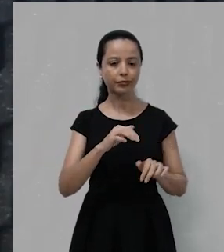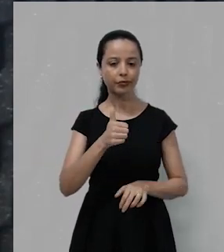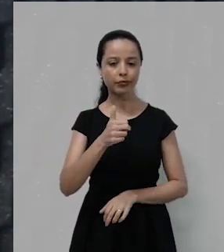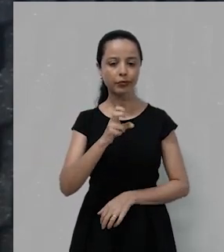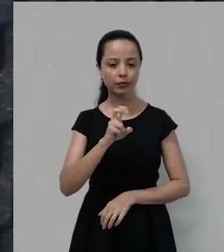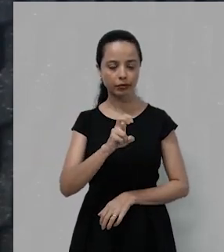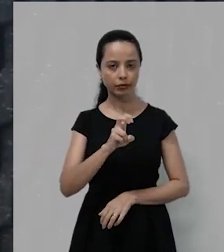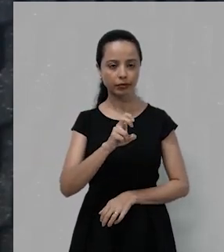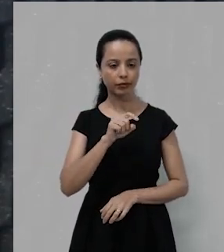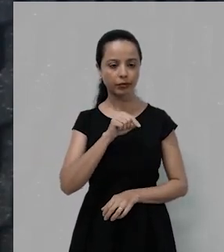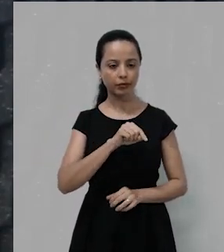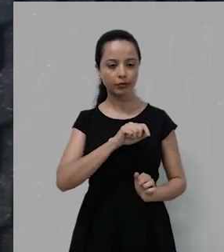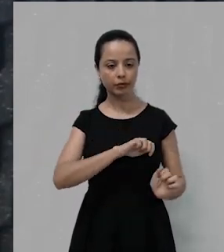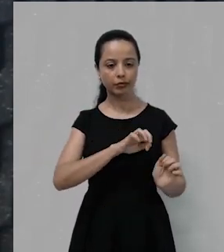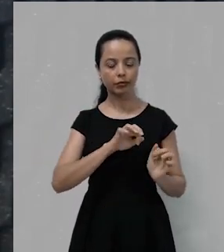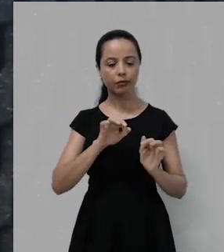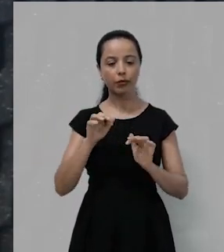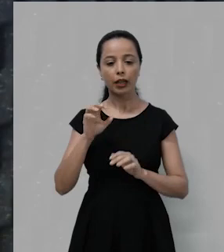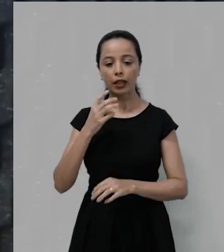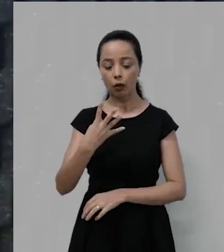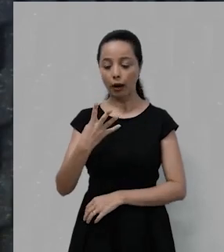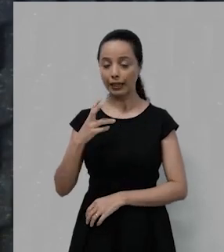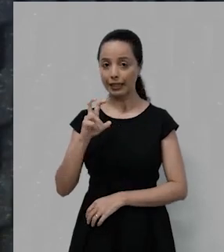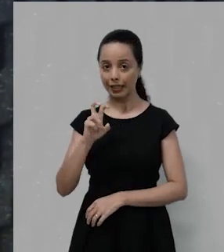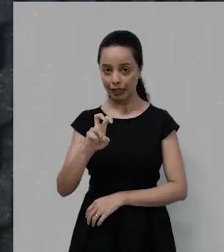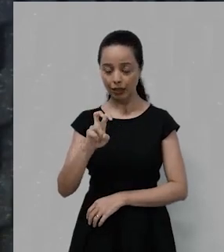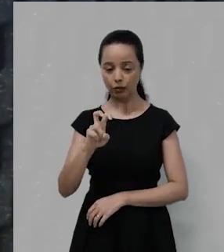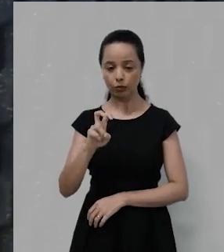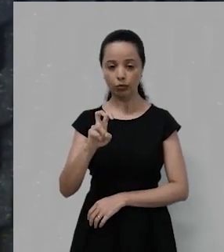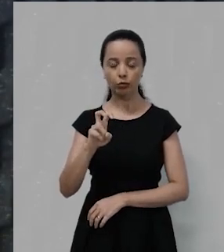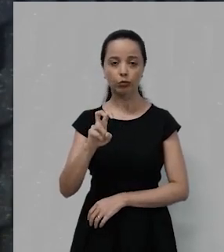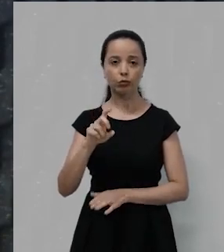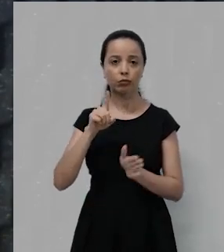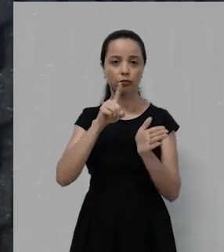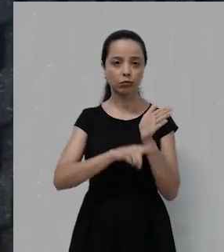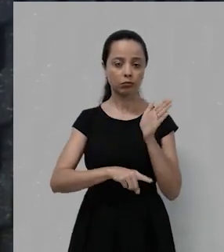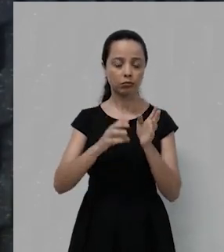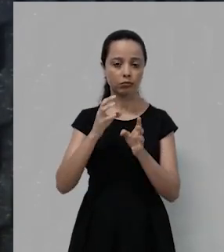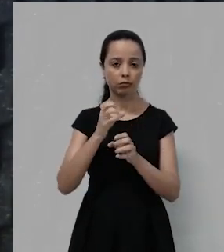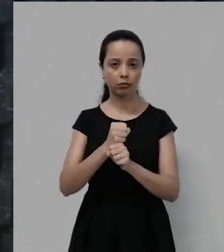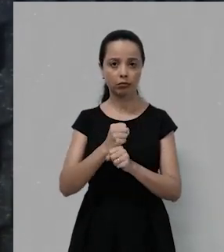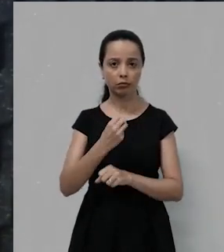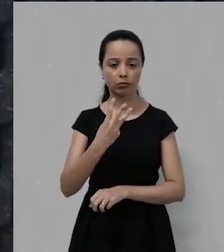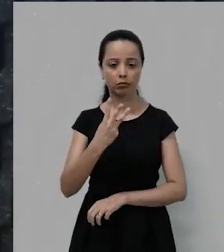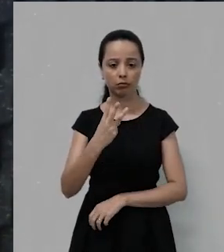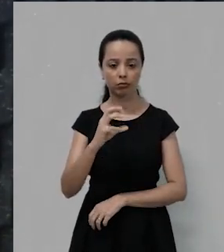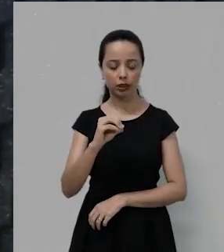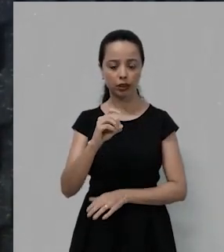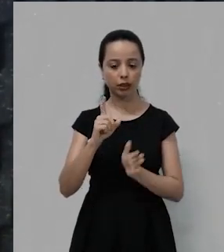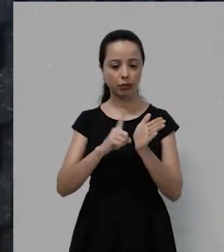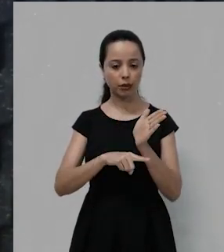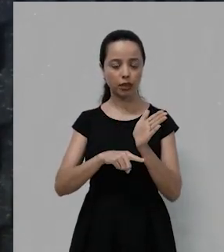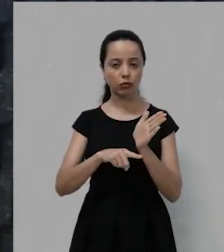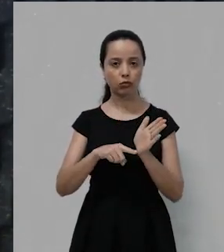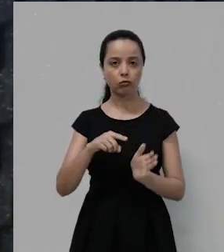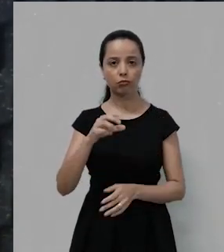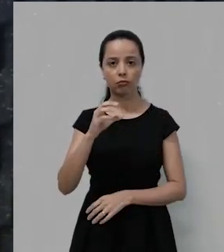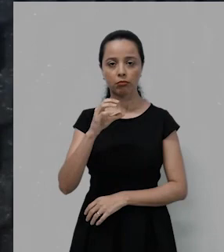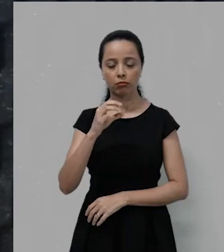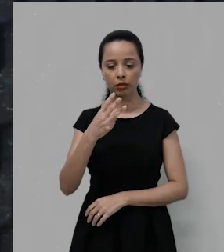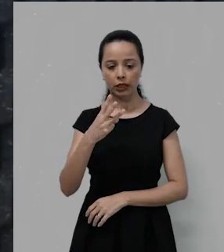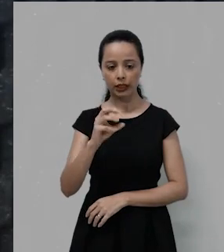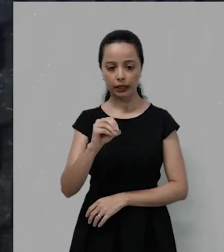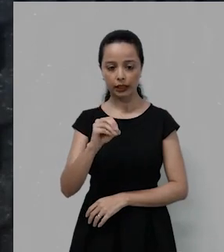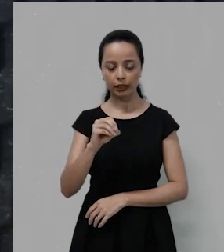emigração, 45. Então, o resultado dessa subtração vai dar menos 30. Então, deu um número aqui negativo. Consequentemente,